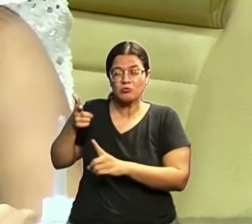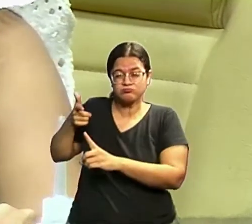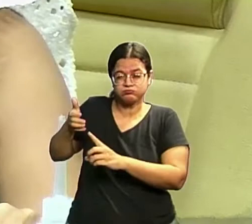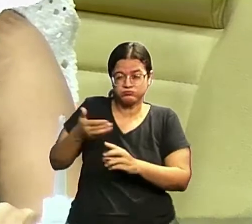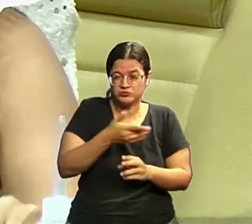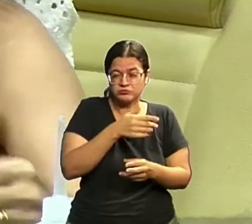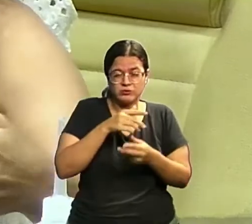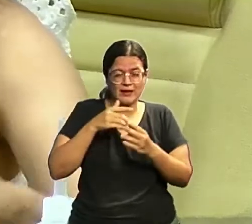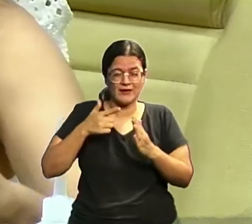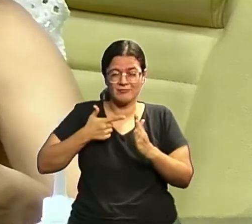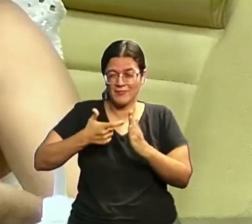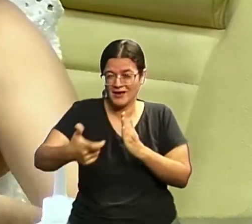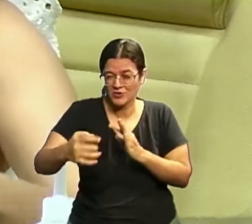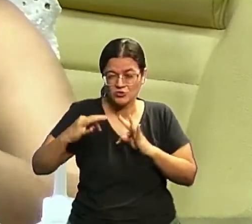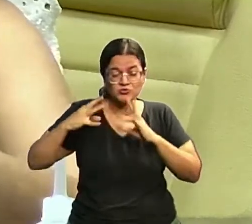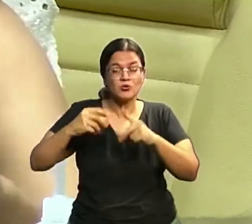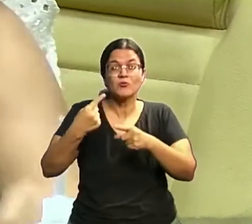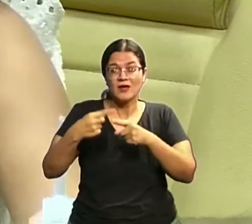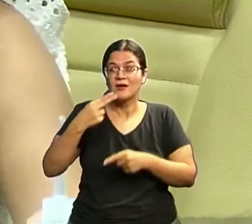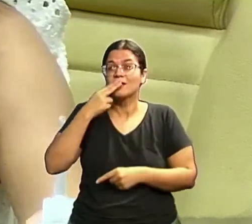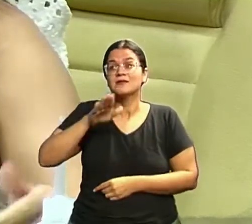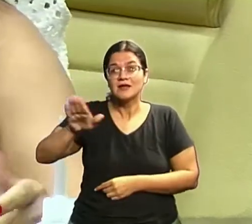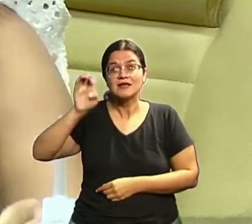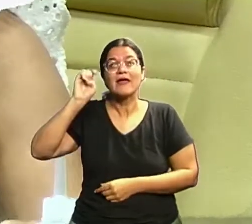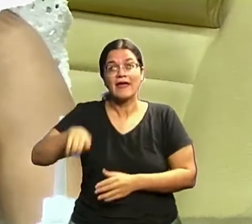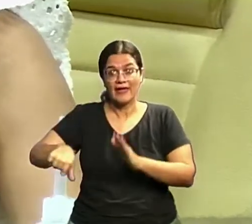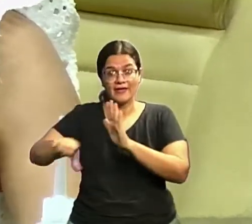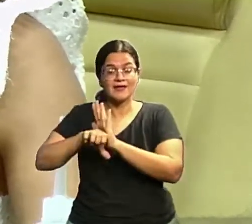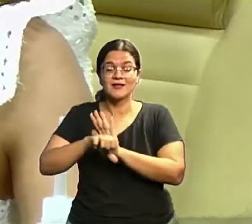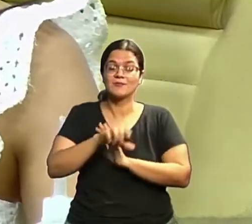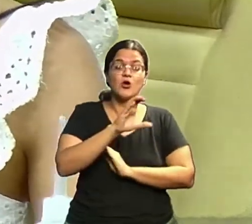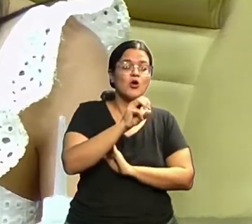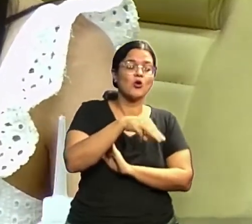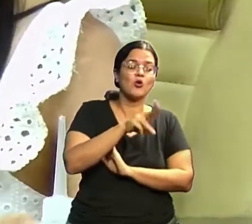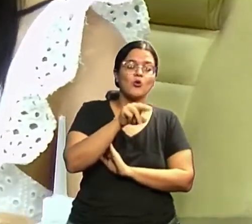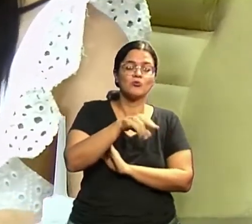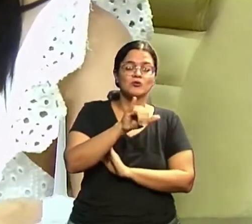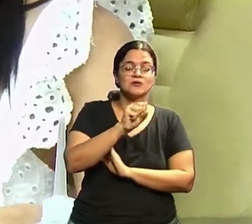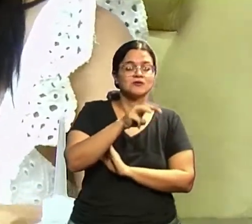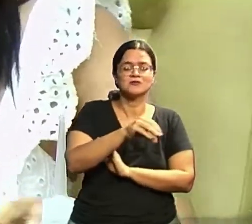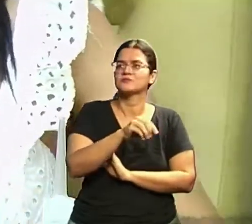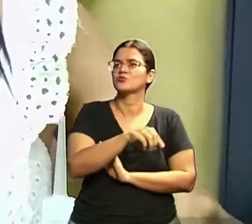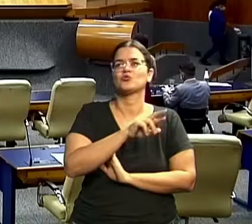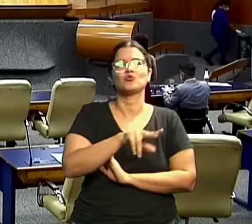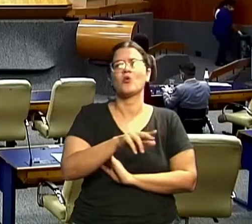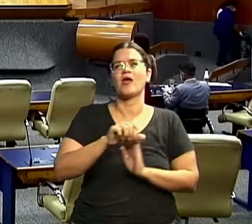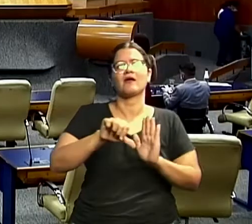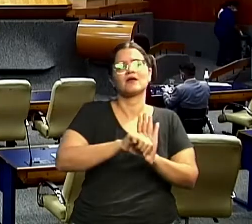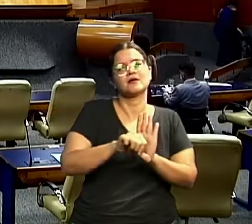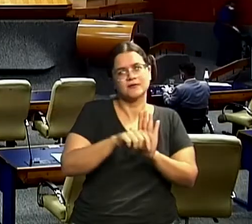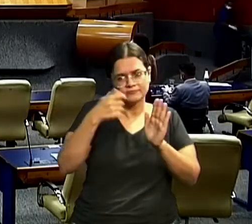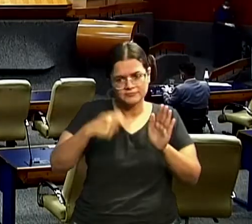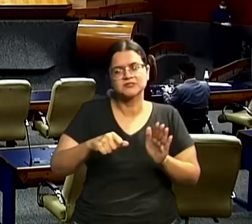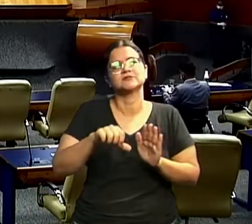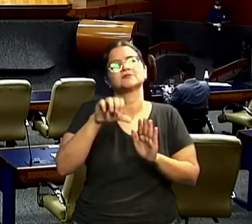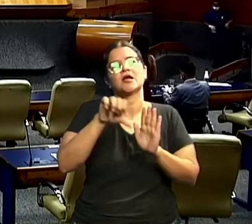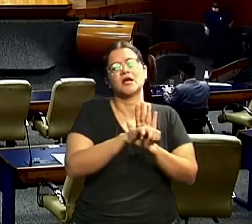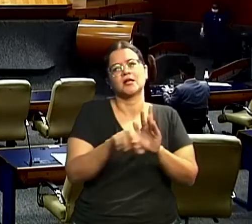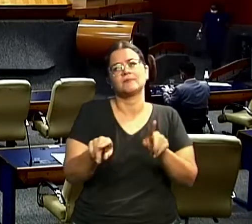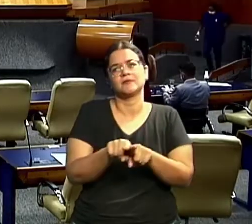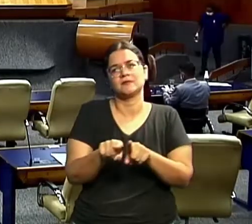sejam tratados de forma igual, porque o nazismo hoje é crime, o comunismo não. Muito obrigada. Obrigado a você. Vamos lutar contra essa apologia.